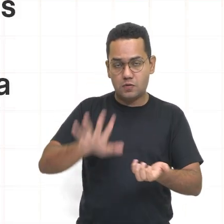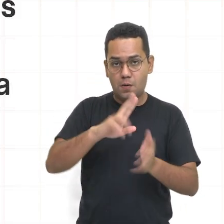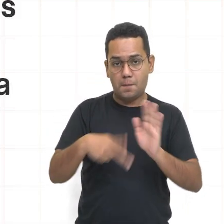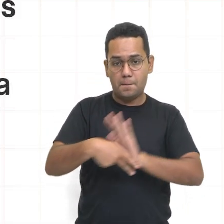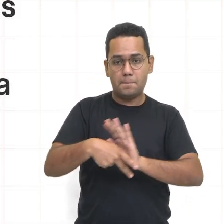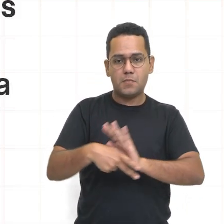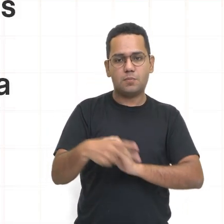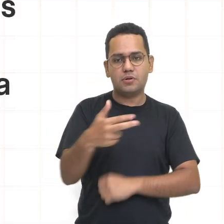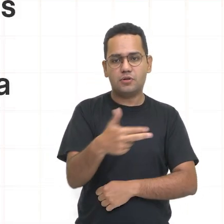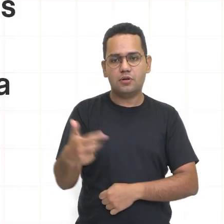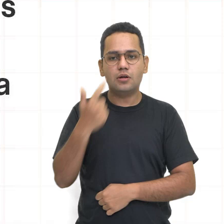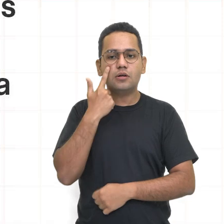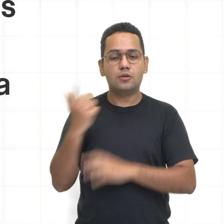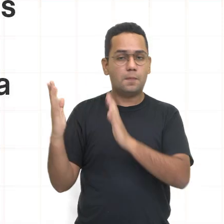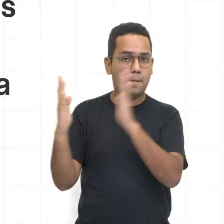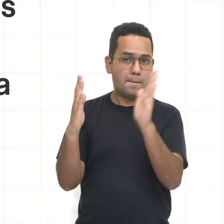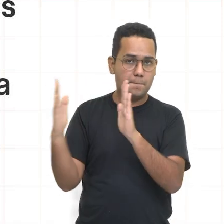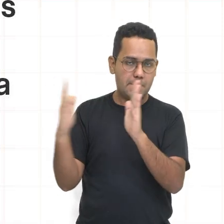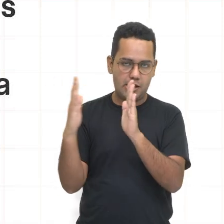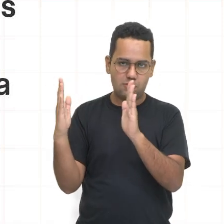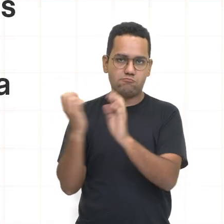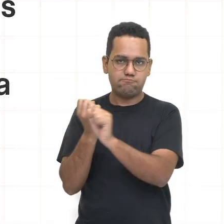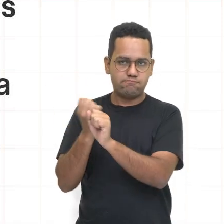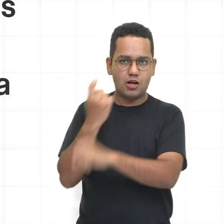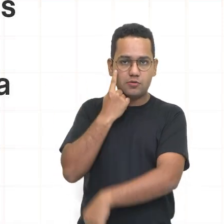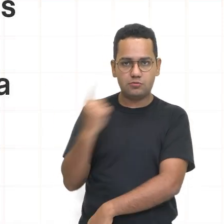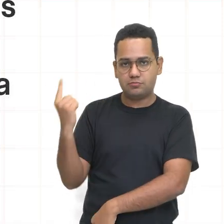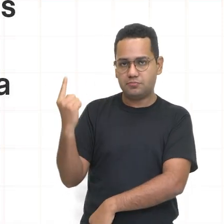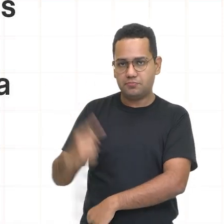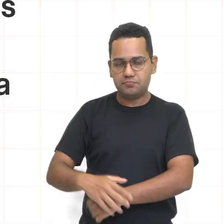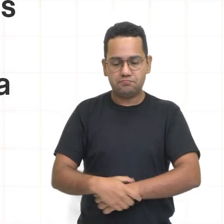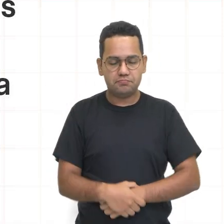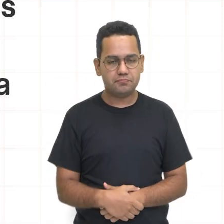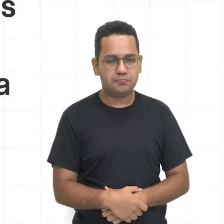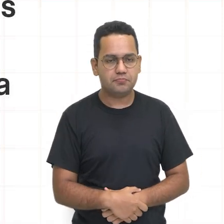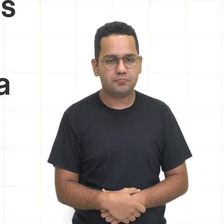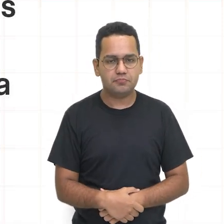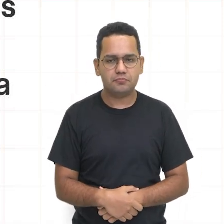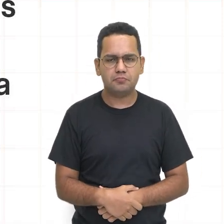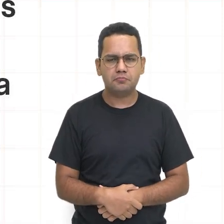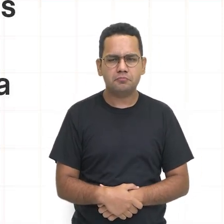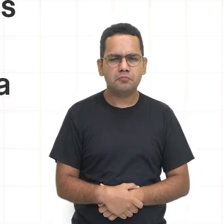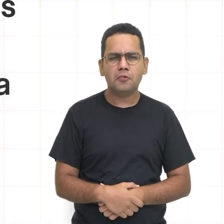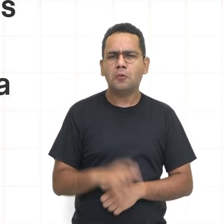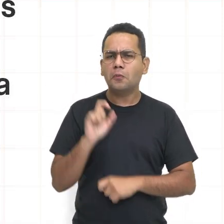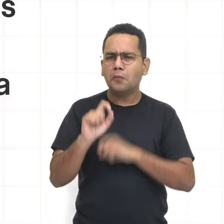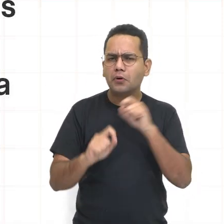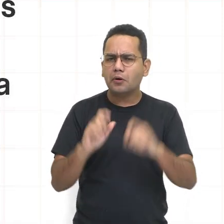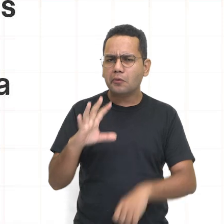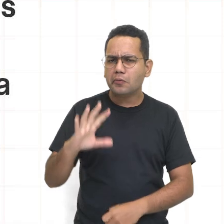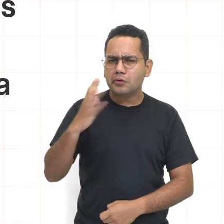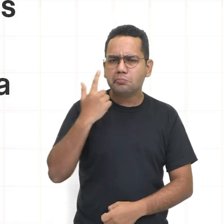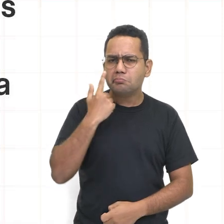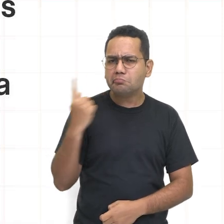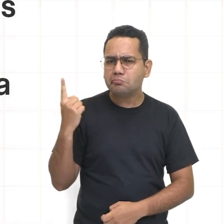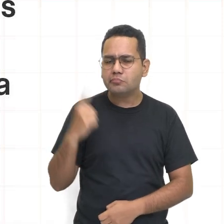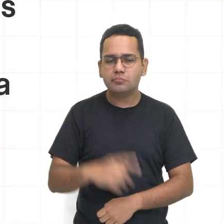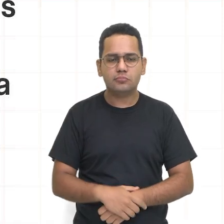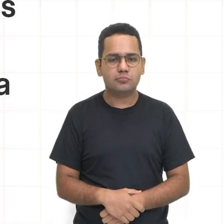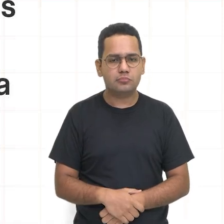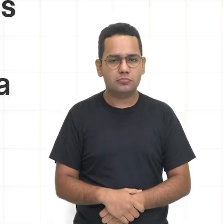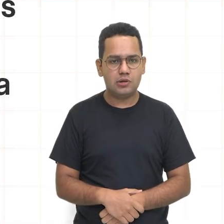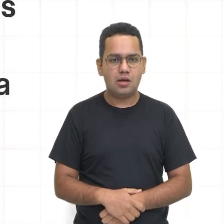anos, de 1945 a 1949. O que foi essa revolução? Conflito com